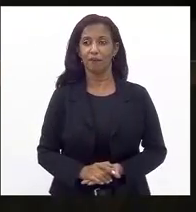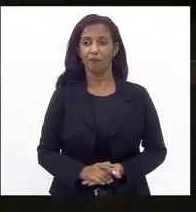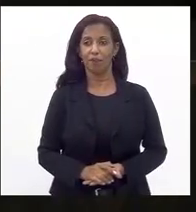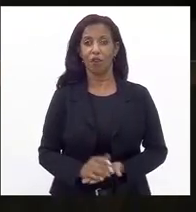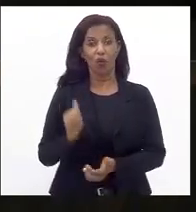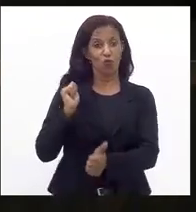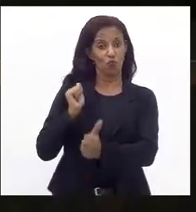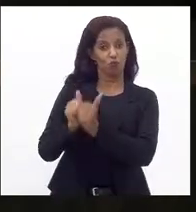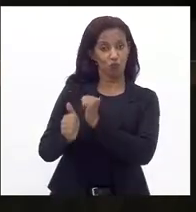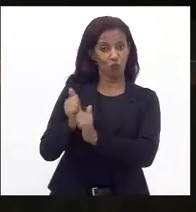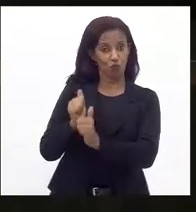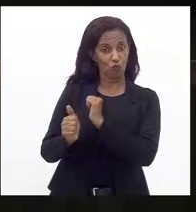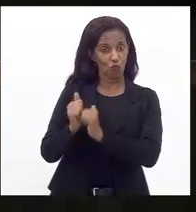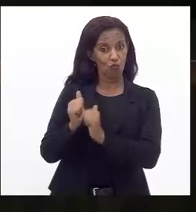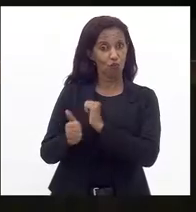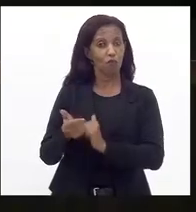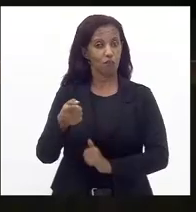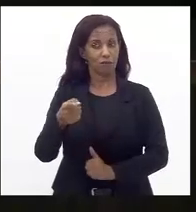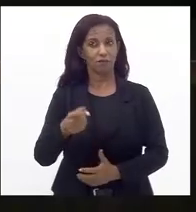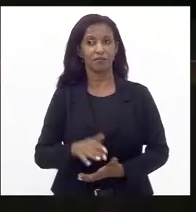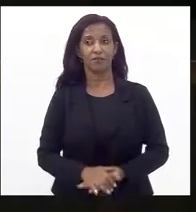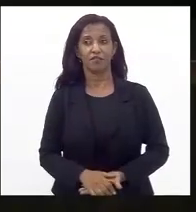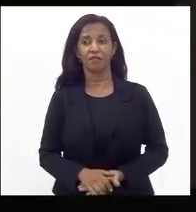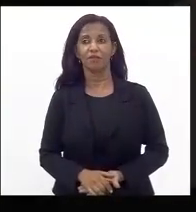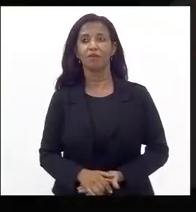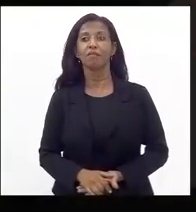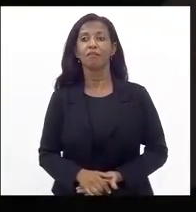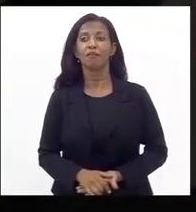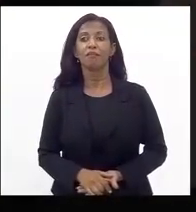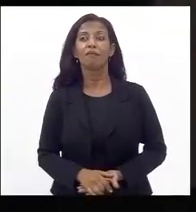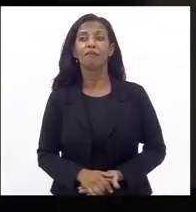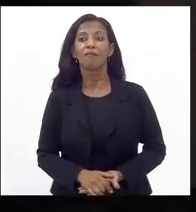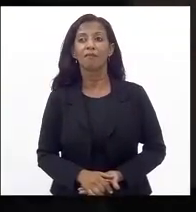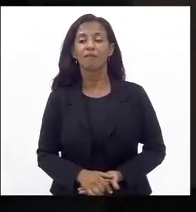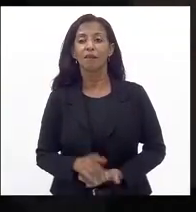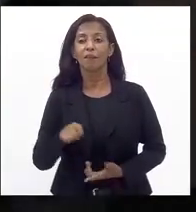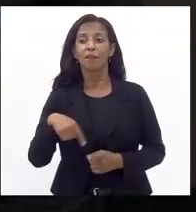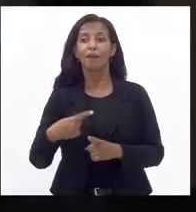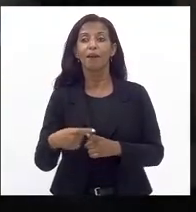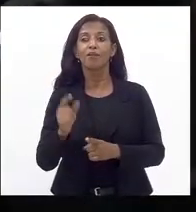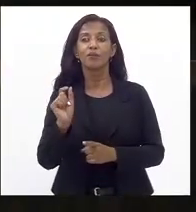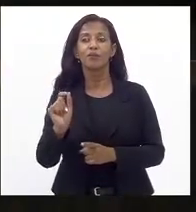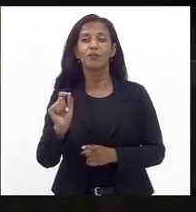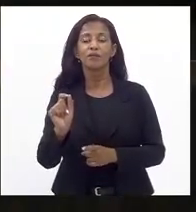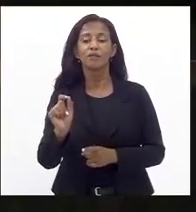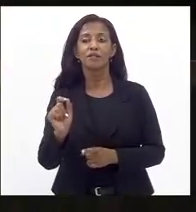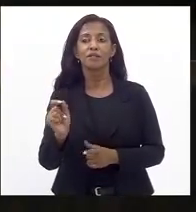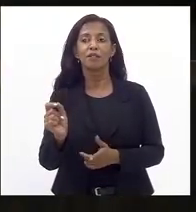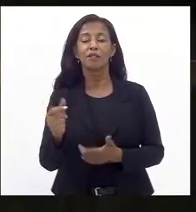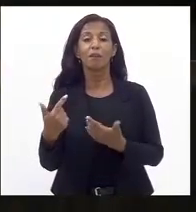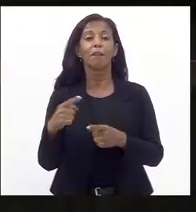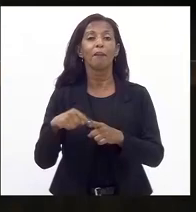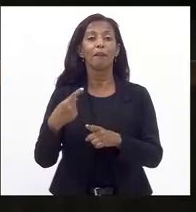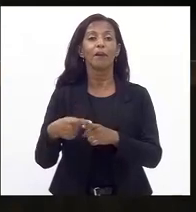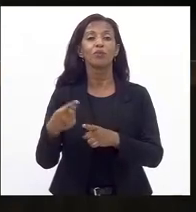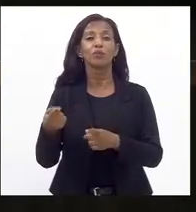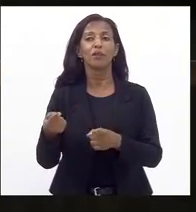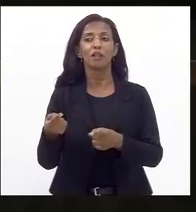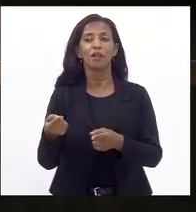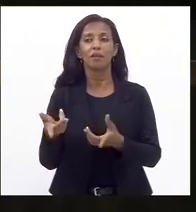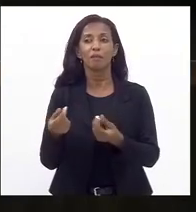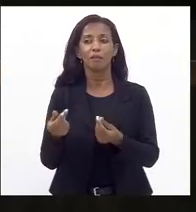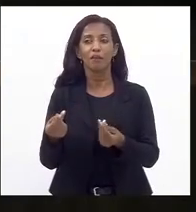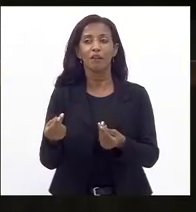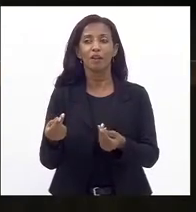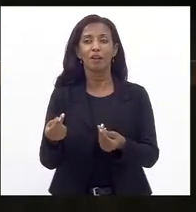jogador de futebol e e E aí e o que é mais